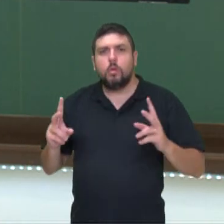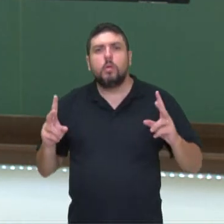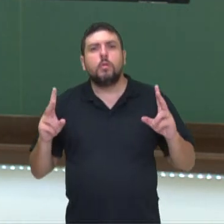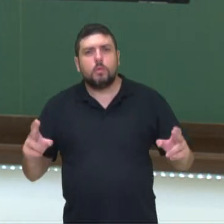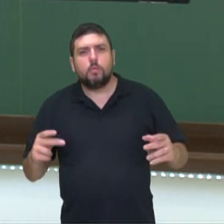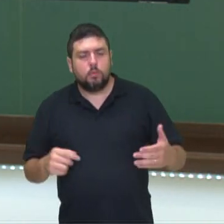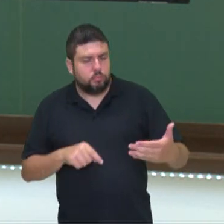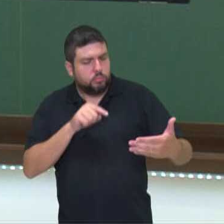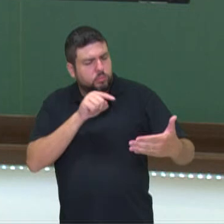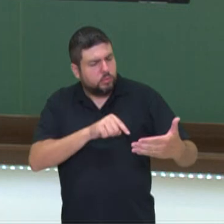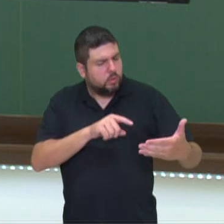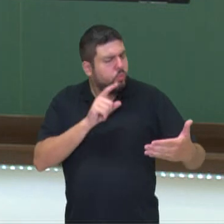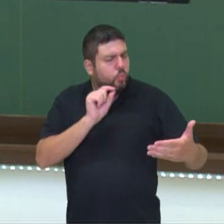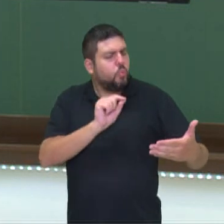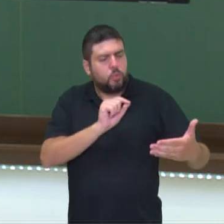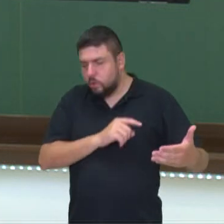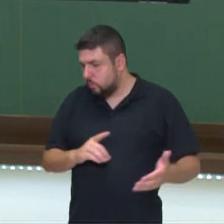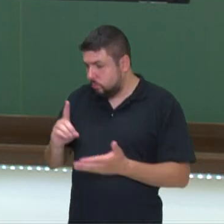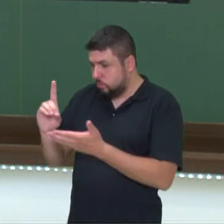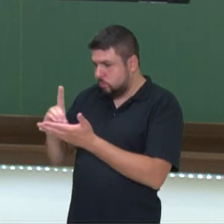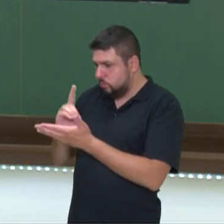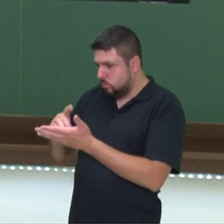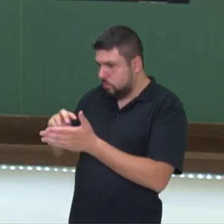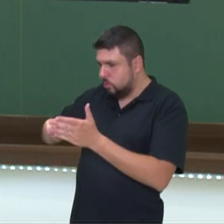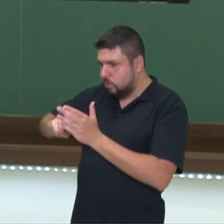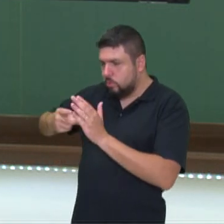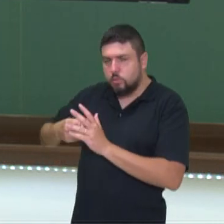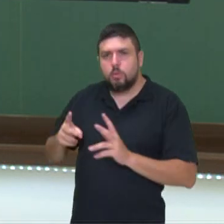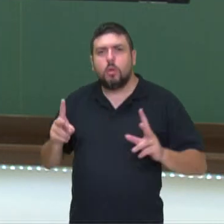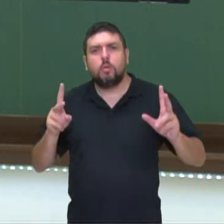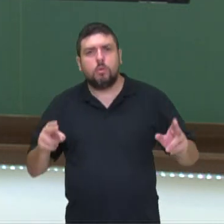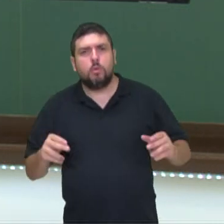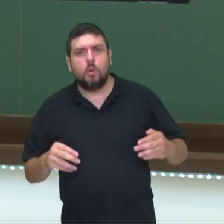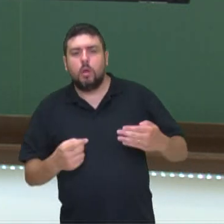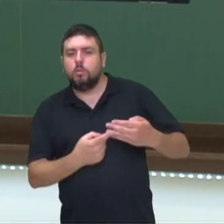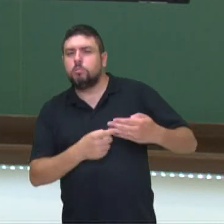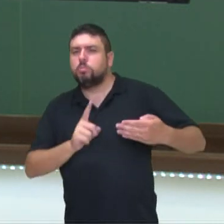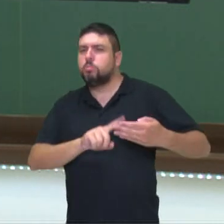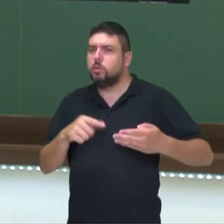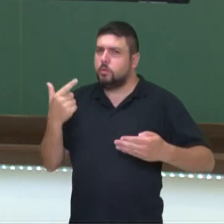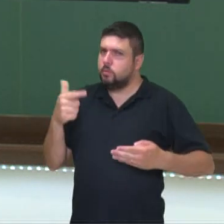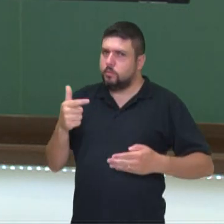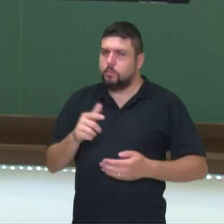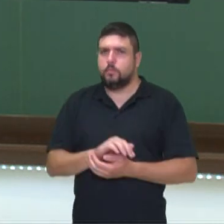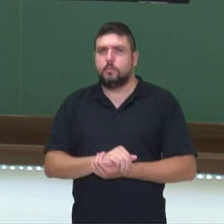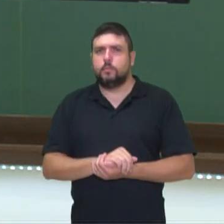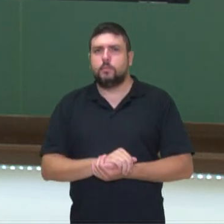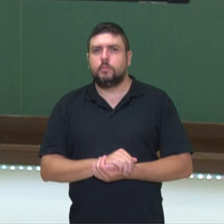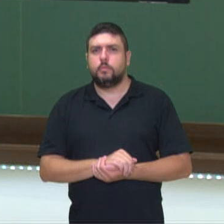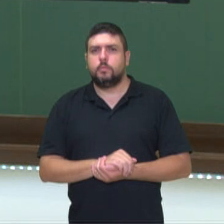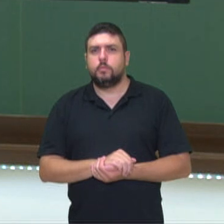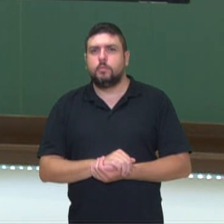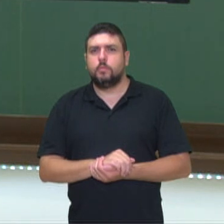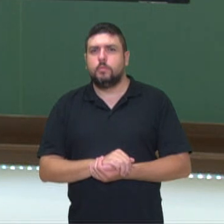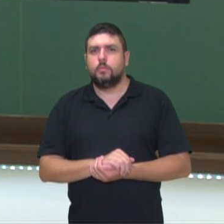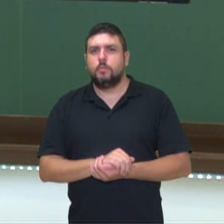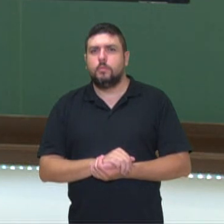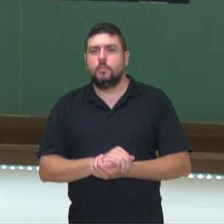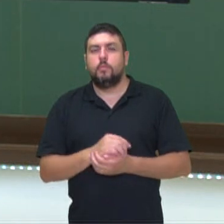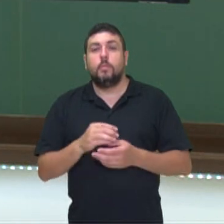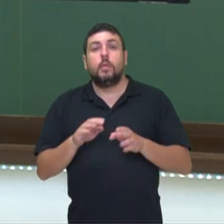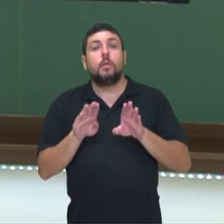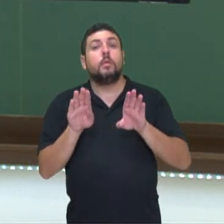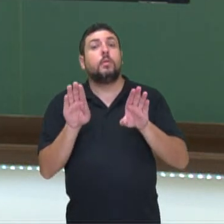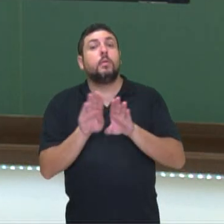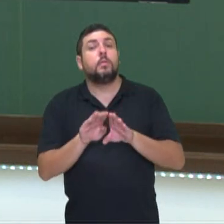significado que encontramos lá, que não é nada além, que não é um duplo sentido. Ainda, por consequência, nós temos